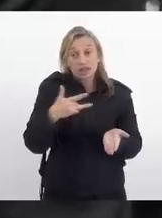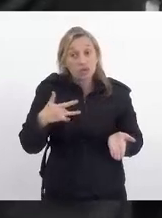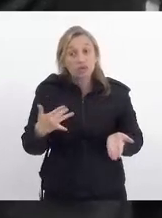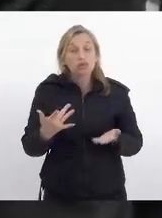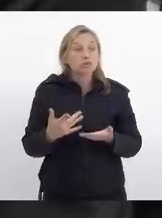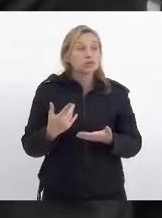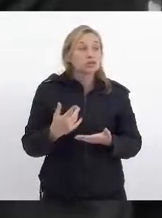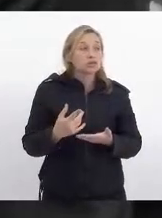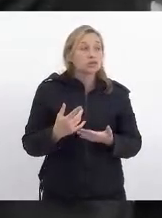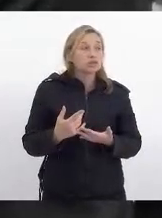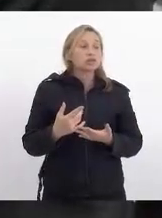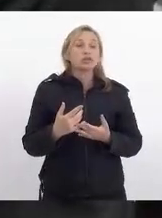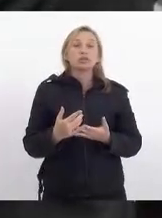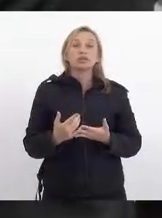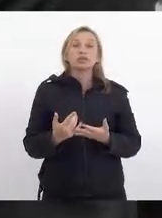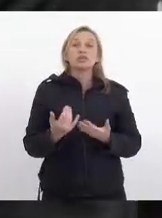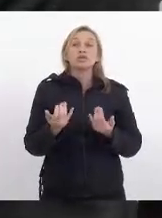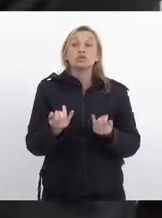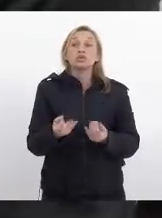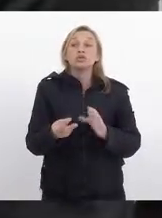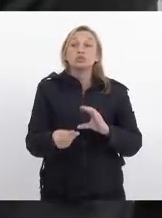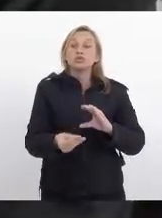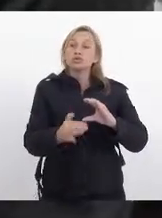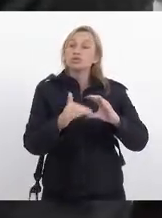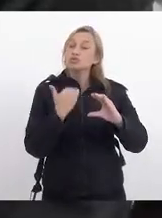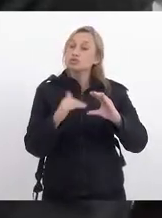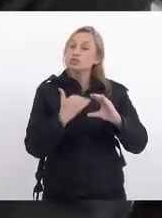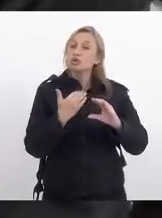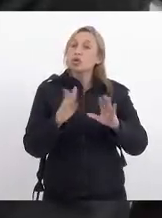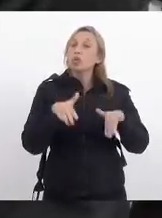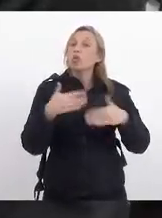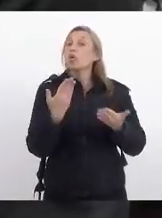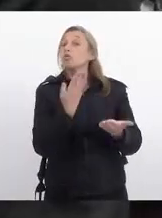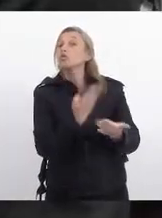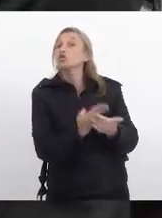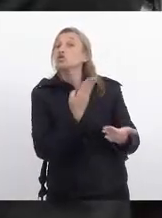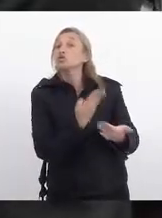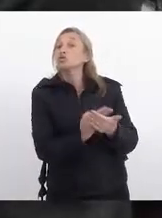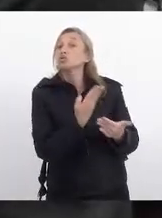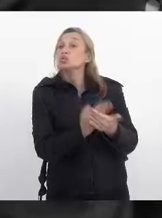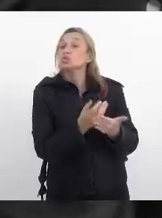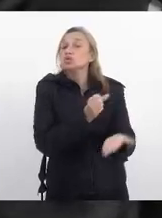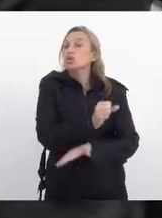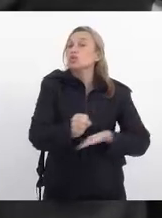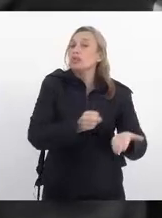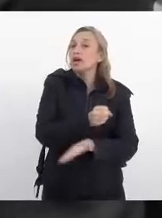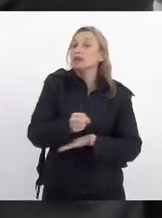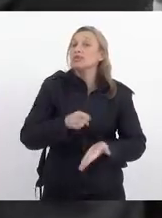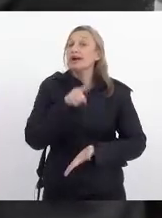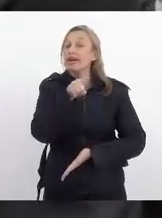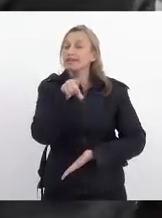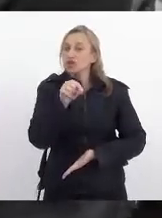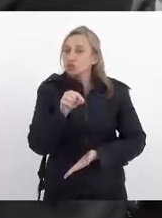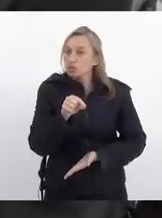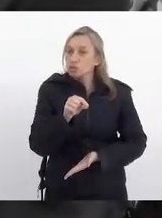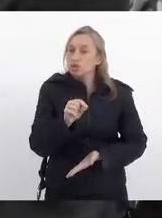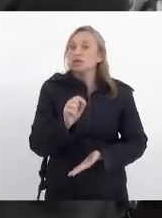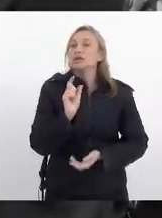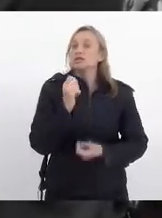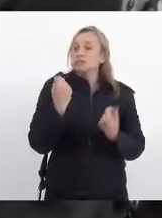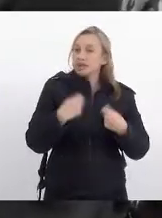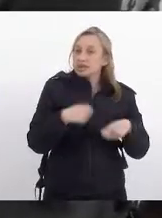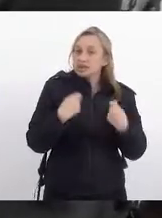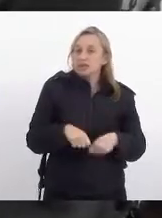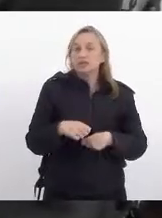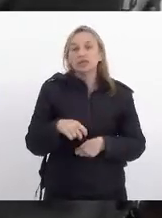para que nos processos de corneta Qual o estudo deu base para esta decisão e é